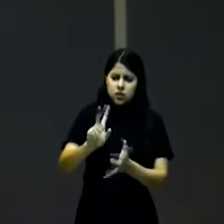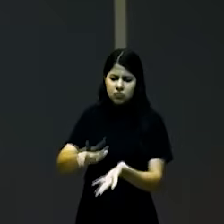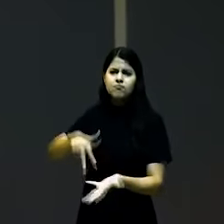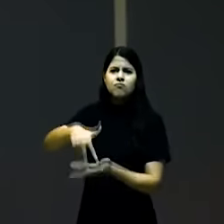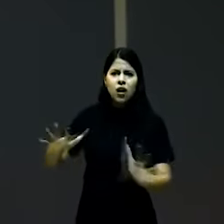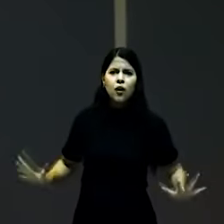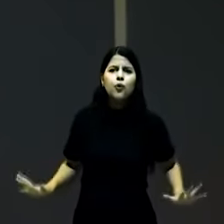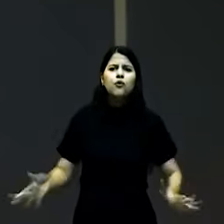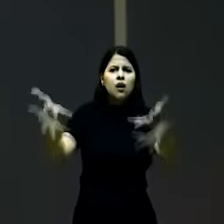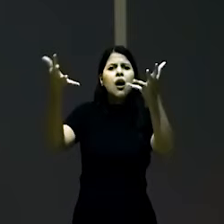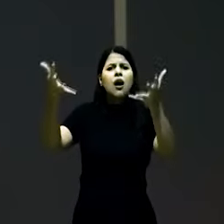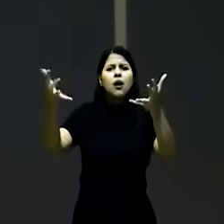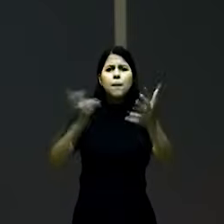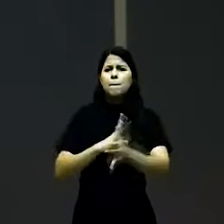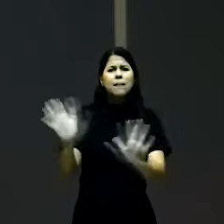caverna. Ei!